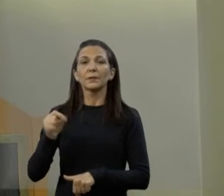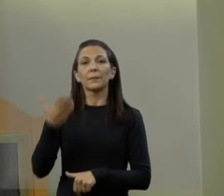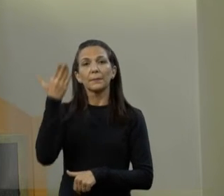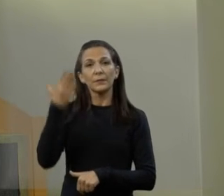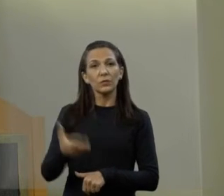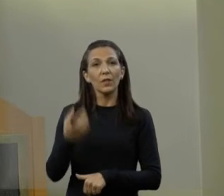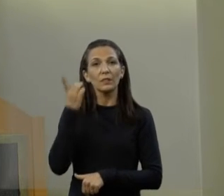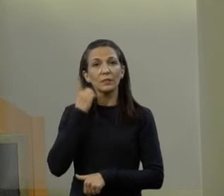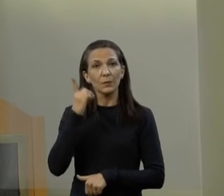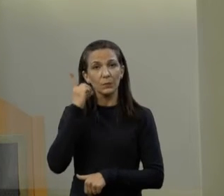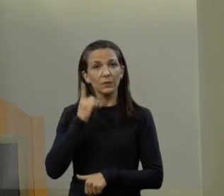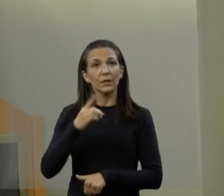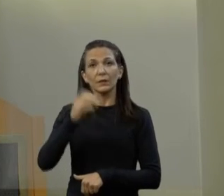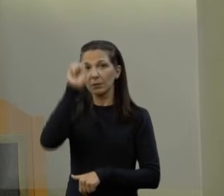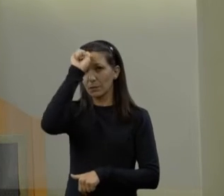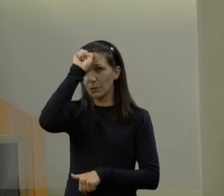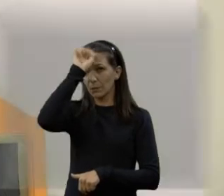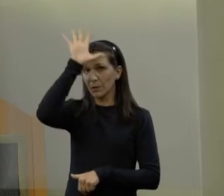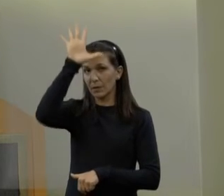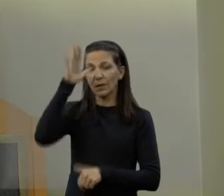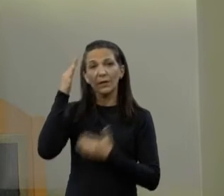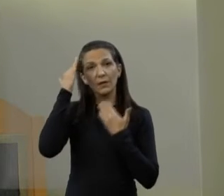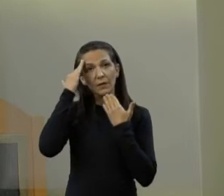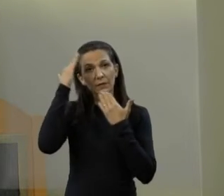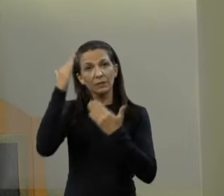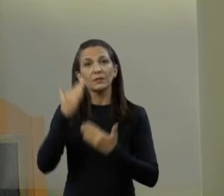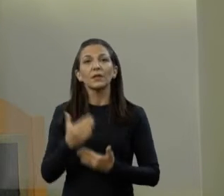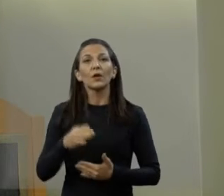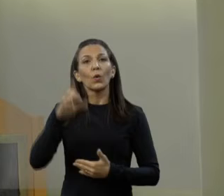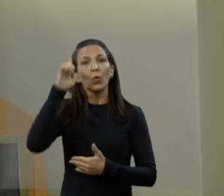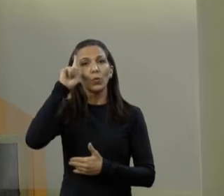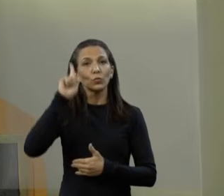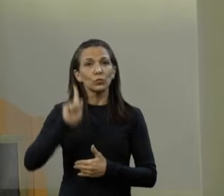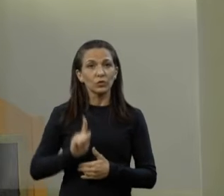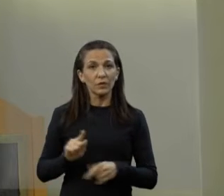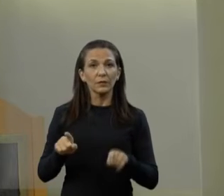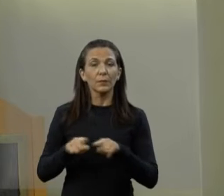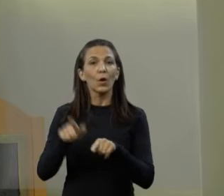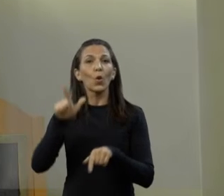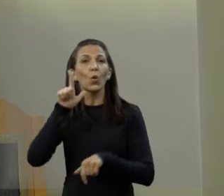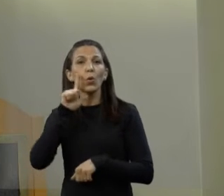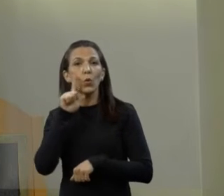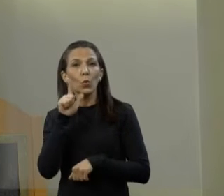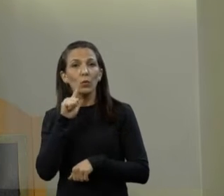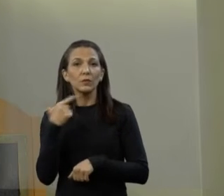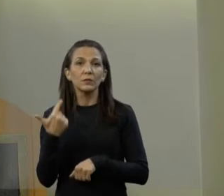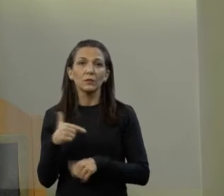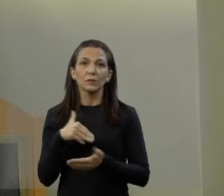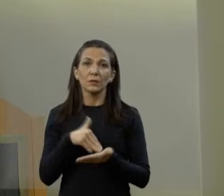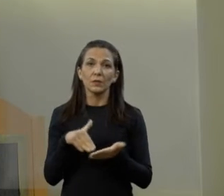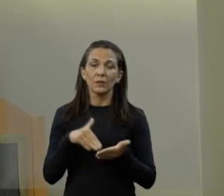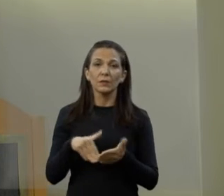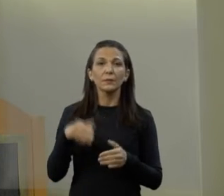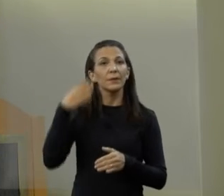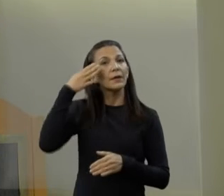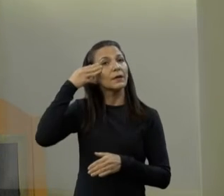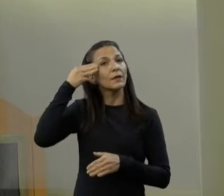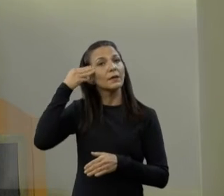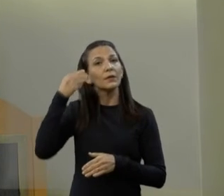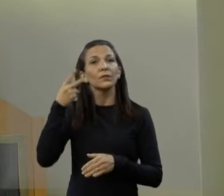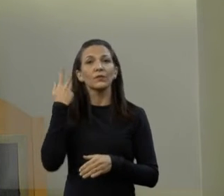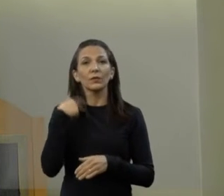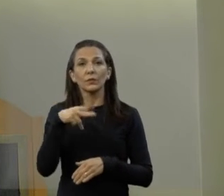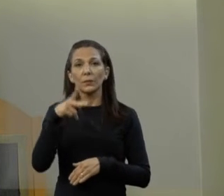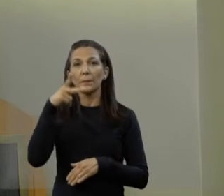presença do Gerson meu companheiro de partido PMDB do Lucas Greco segundo-secretário do Grand Bianco